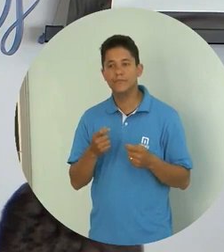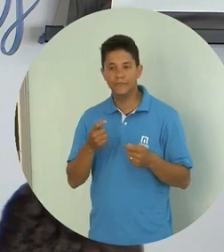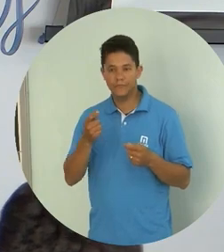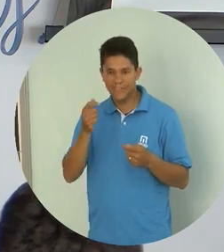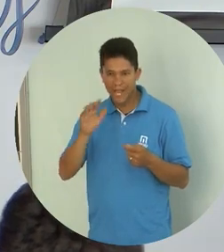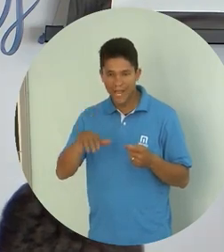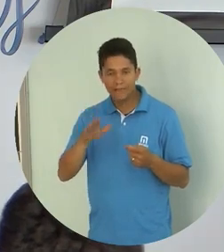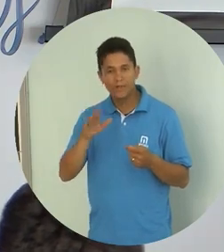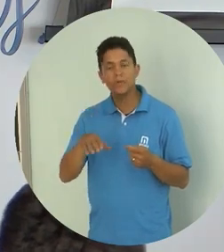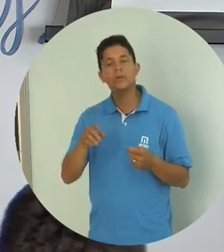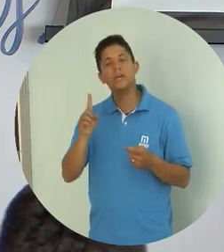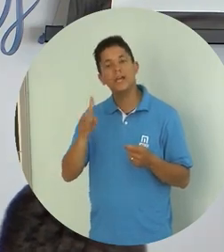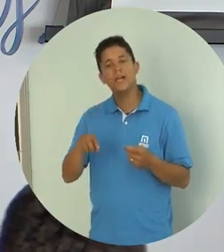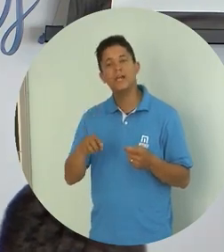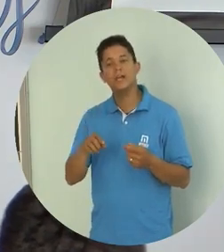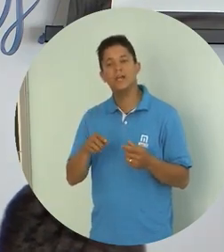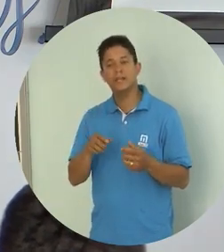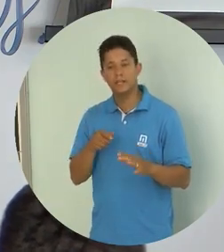de polímero.